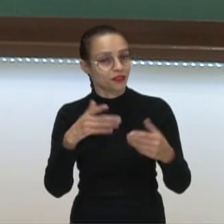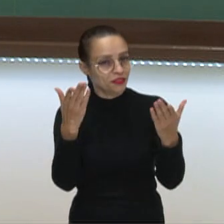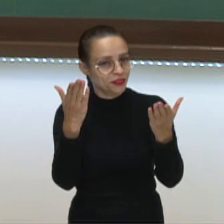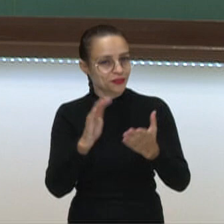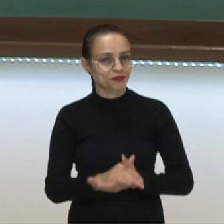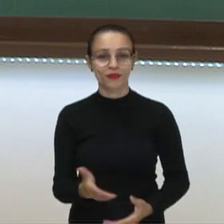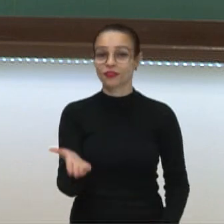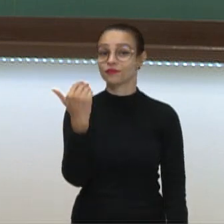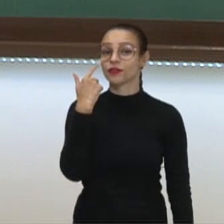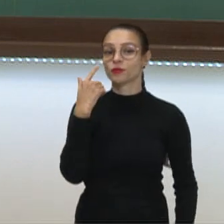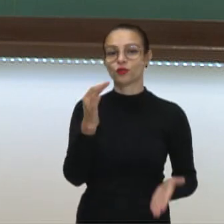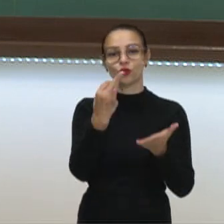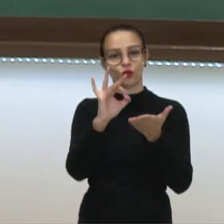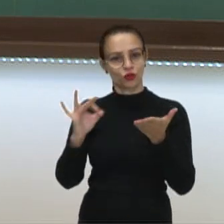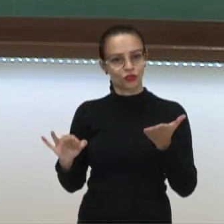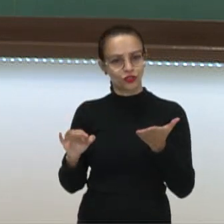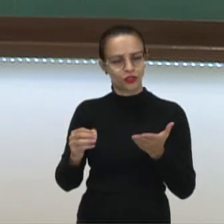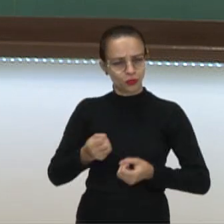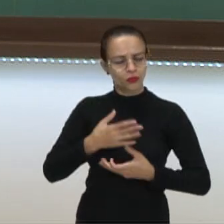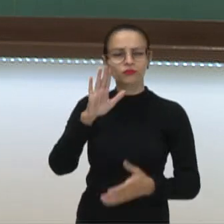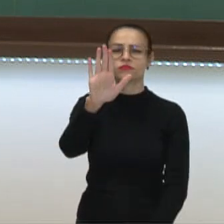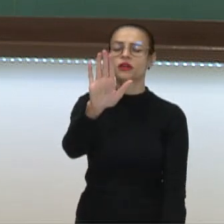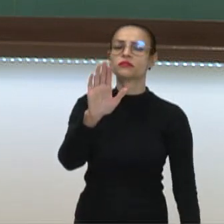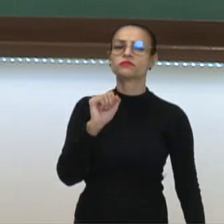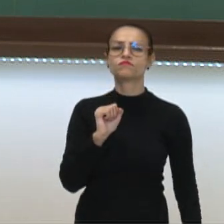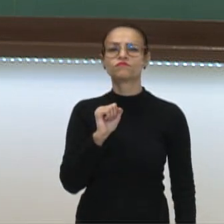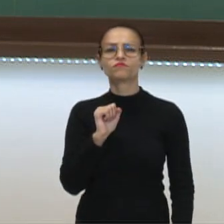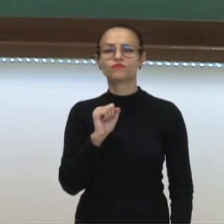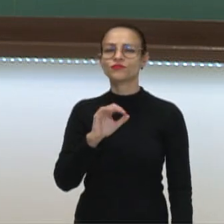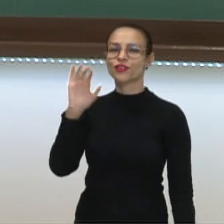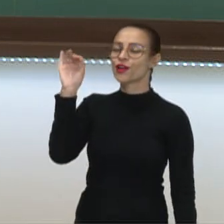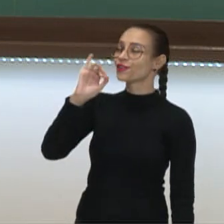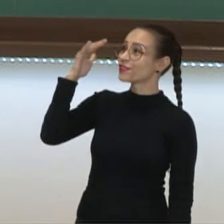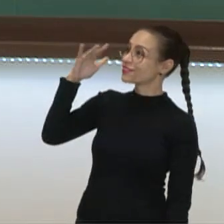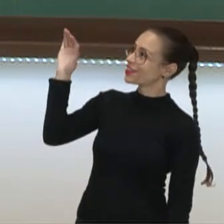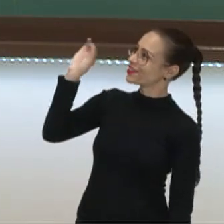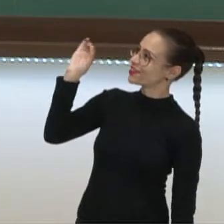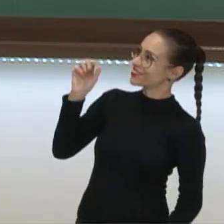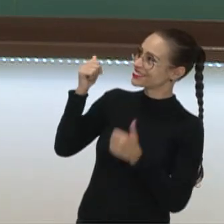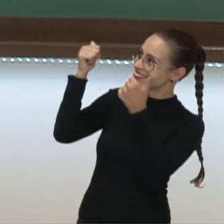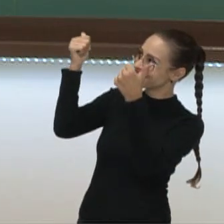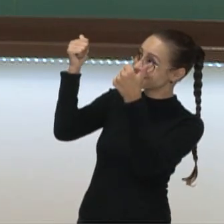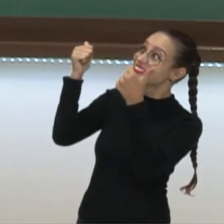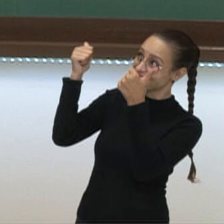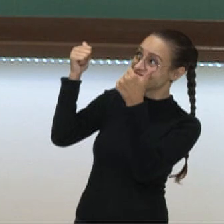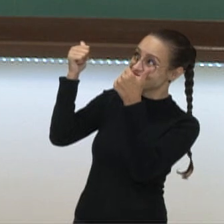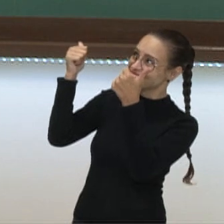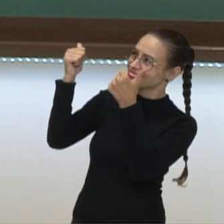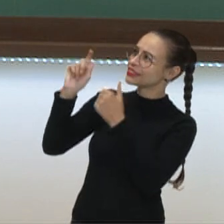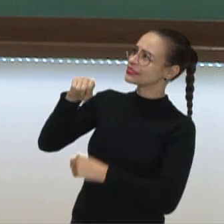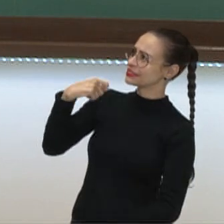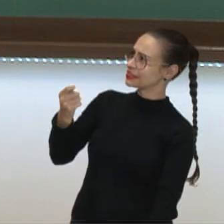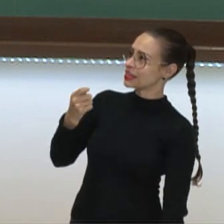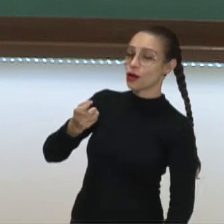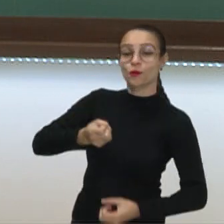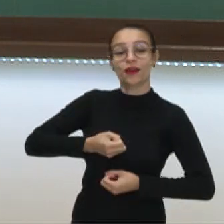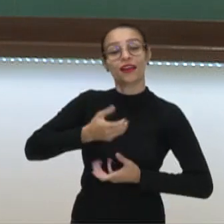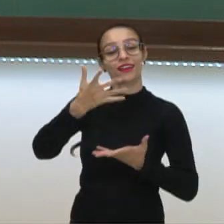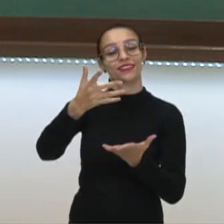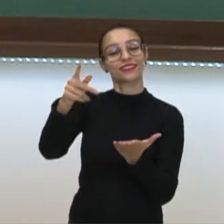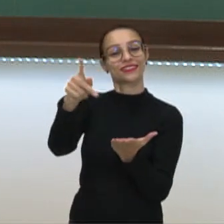Voltei! Bora lá conferir o poema? Antes, porém, oi Vivi, tudo certinho aí? Como que é poema em